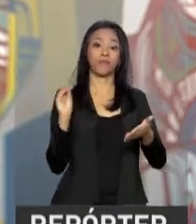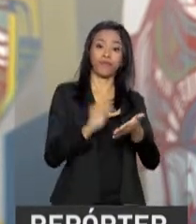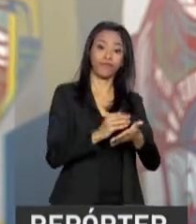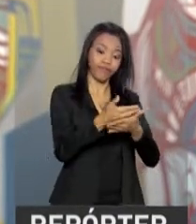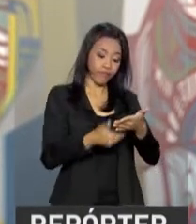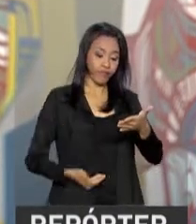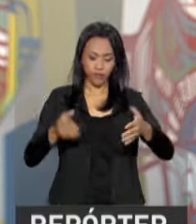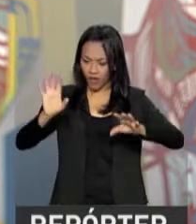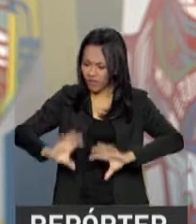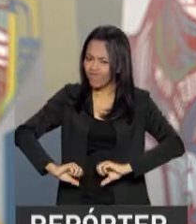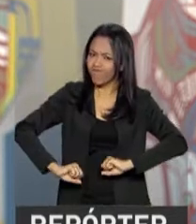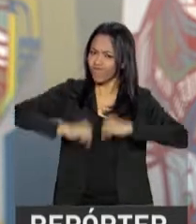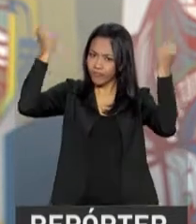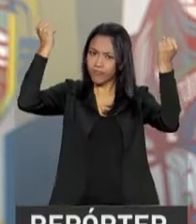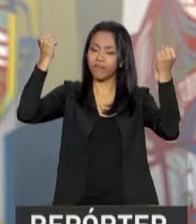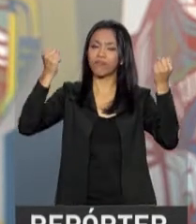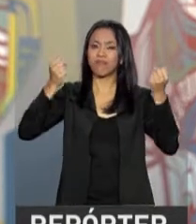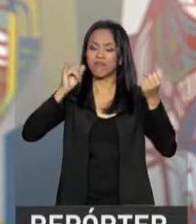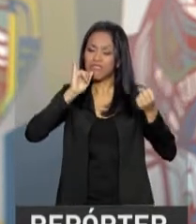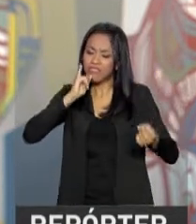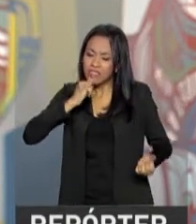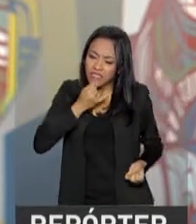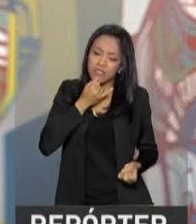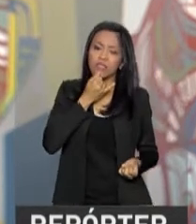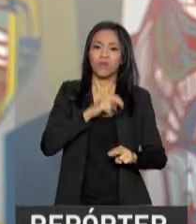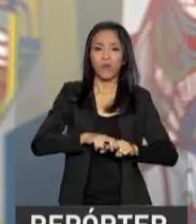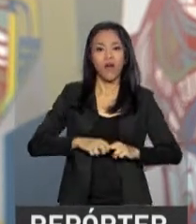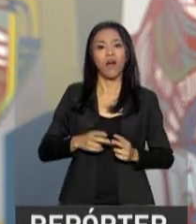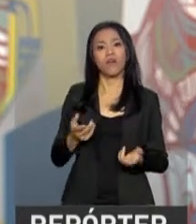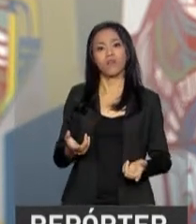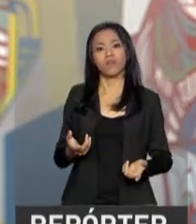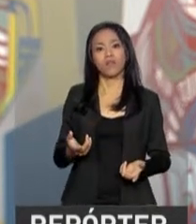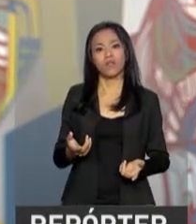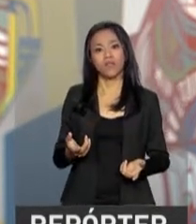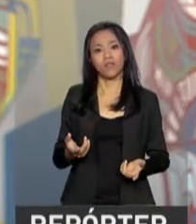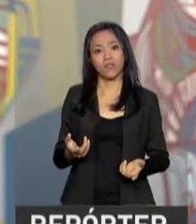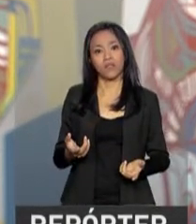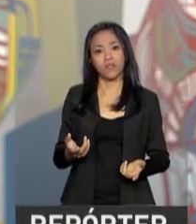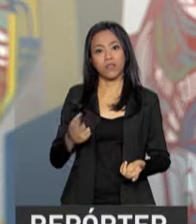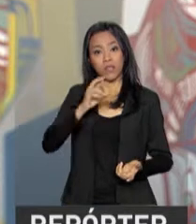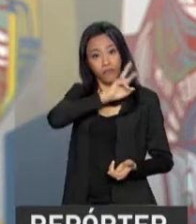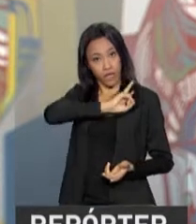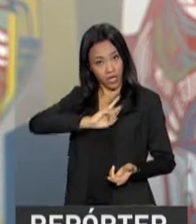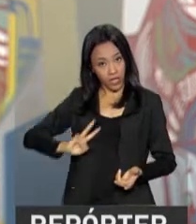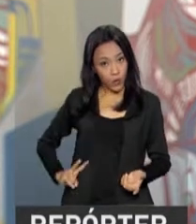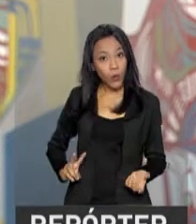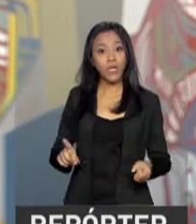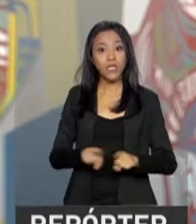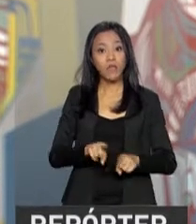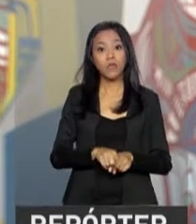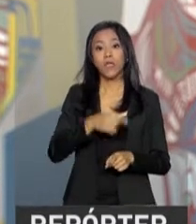profunda expressa tristeza e pesar pela morte da motorista e é aliás da vereadora e do motorista